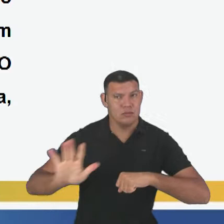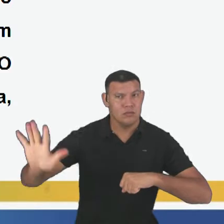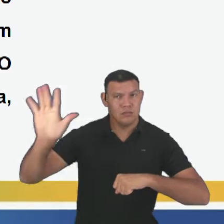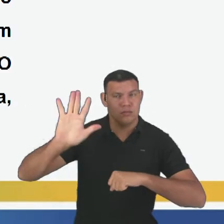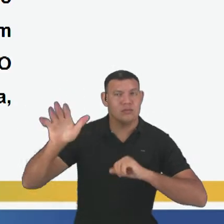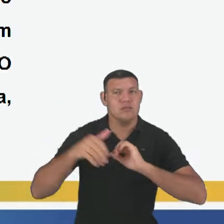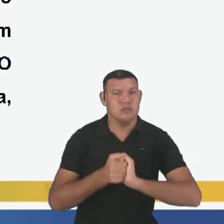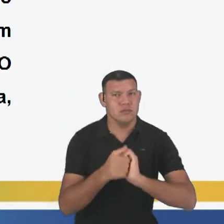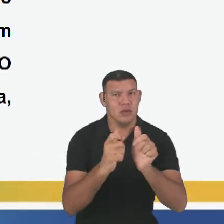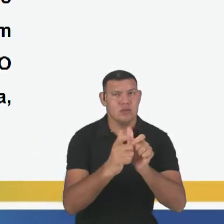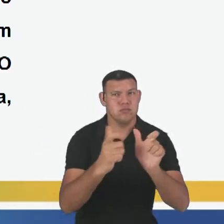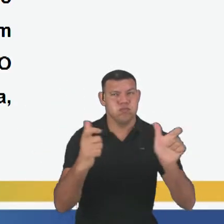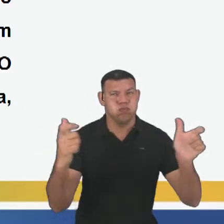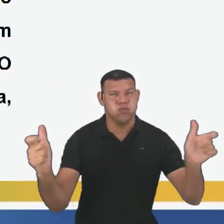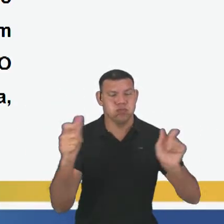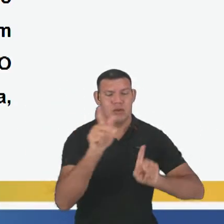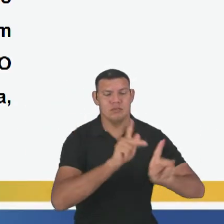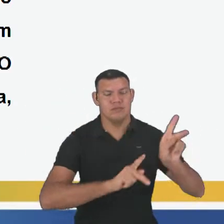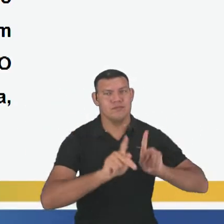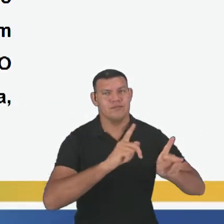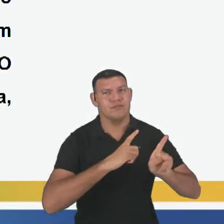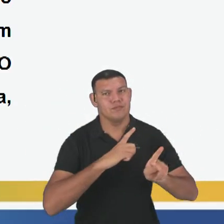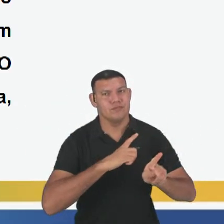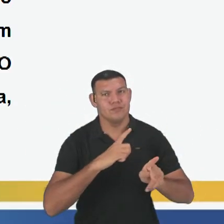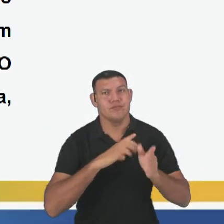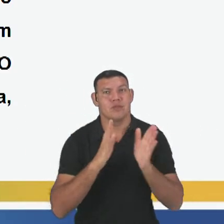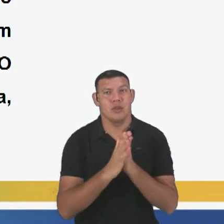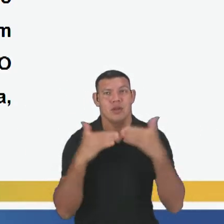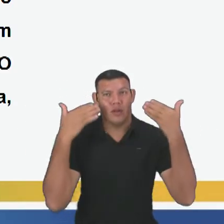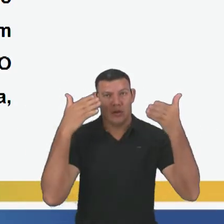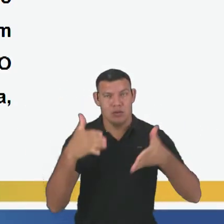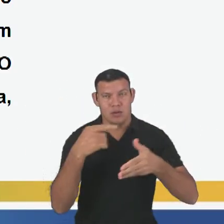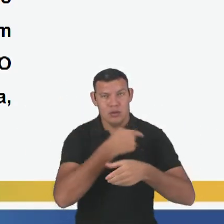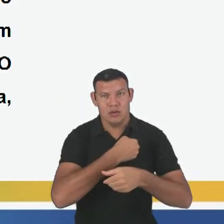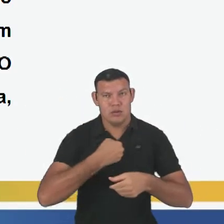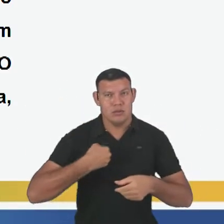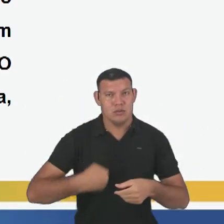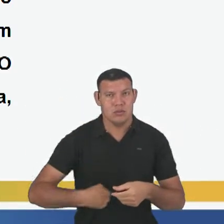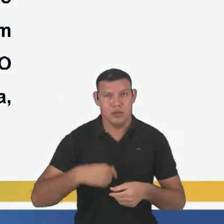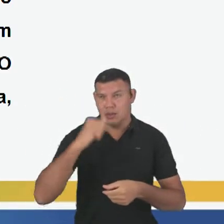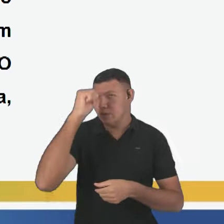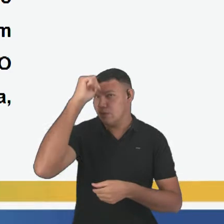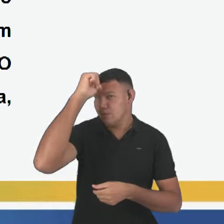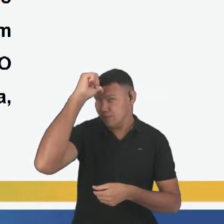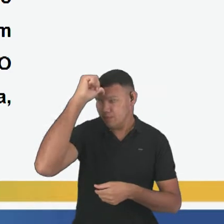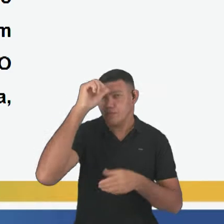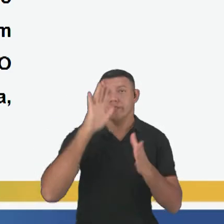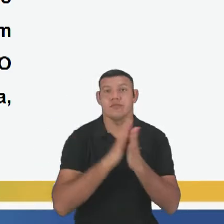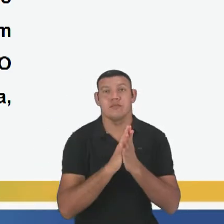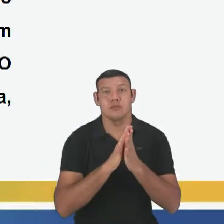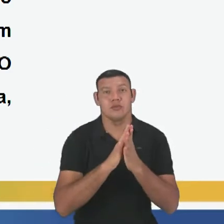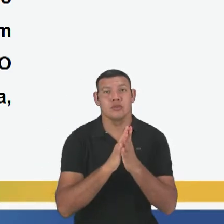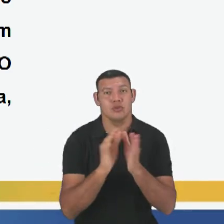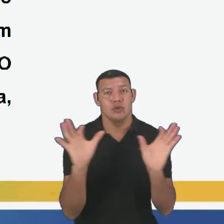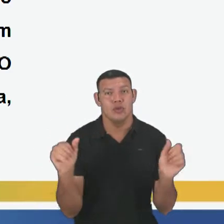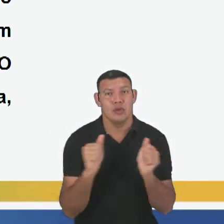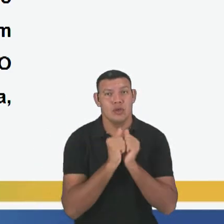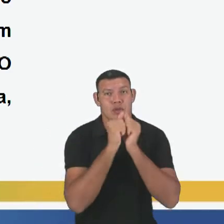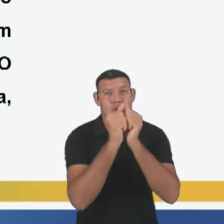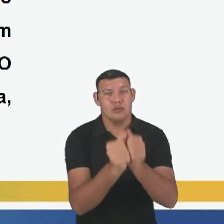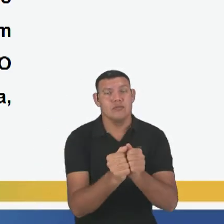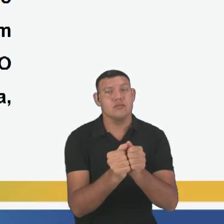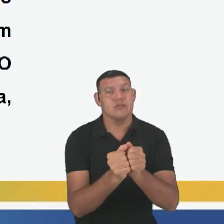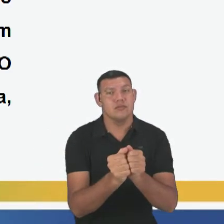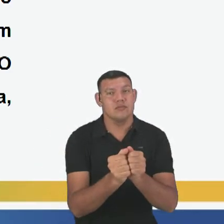é o mais populoso, com destaque para a China e Índia, que sozinhos reúne pouco mais de 1/3